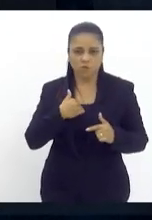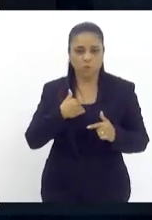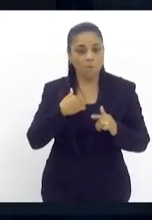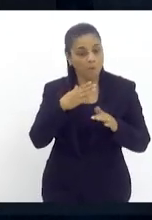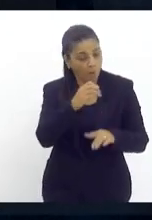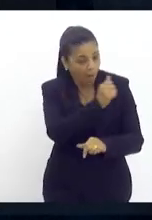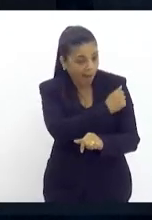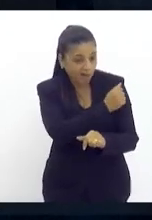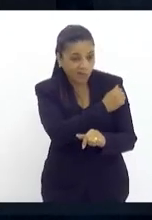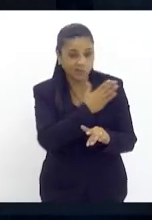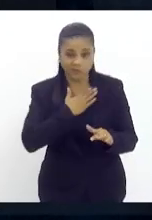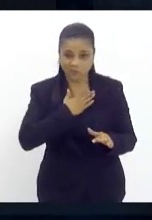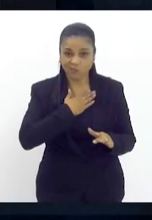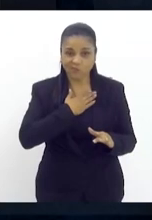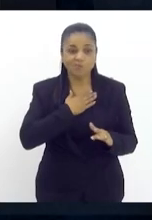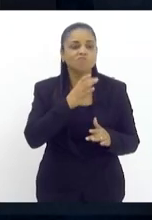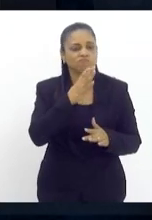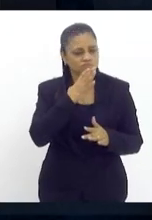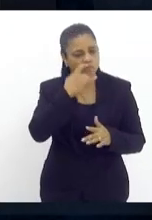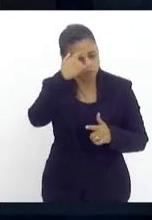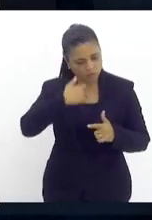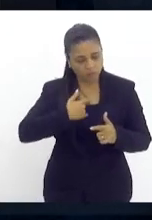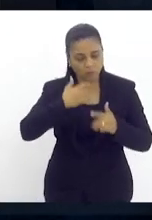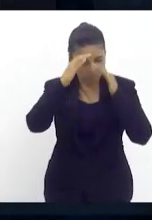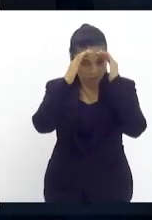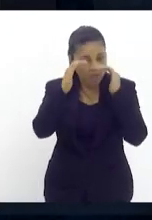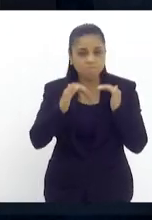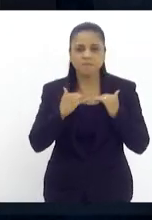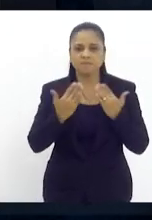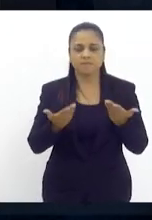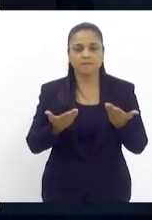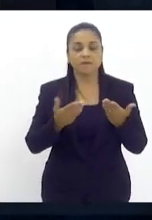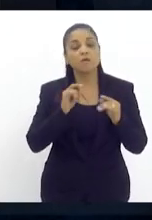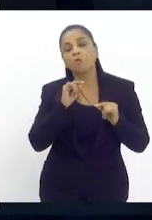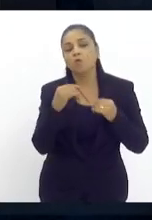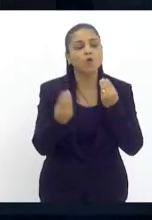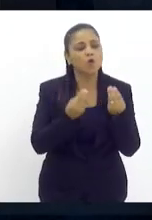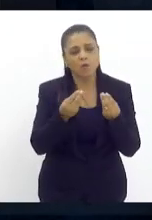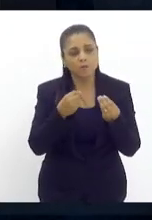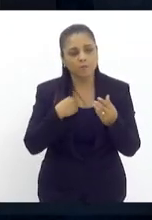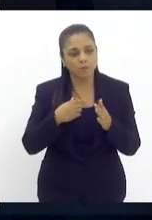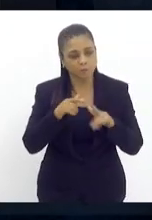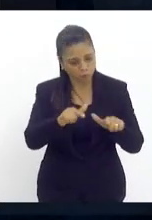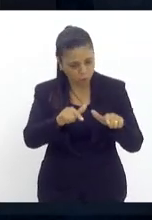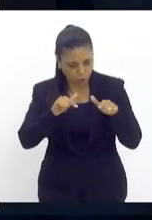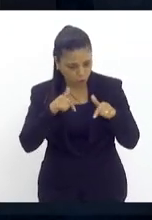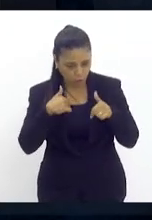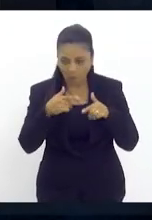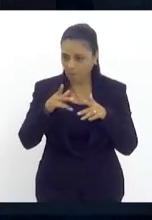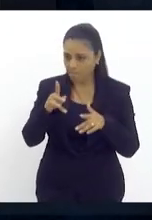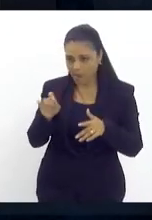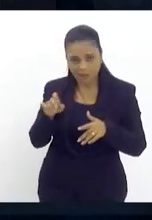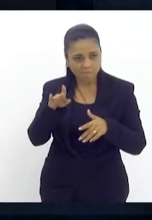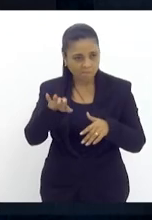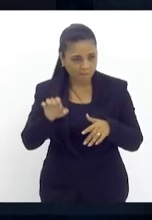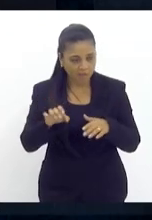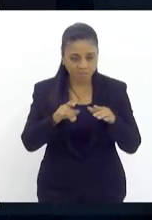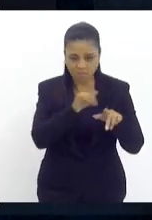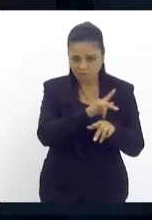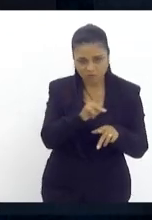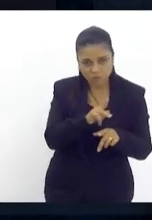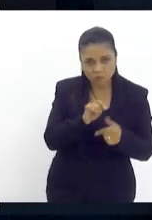o meu aluno reconheça isso. E como é que ele reconhece isso? Simplesmente pelo meu título? Pai, mãe, professor?